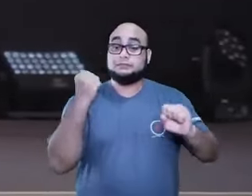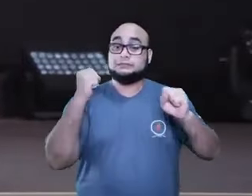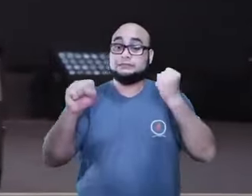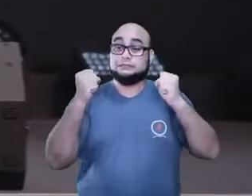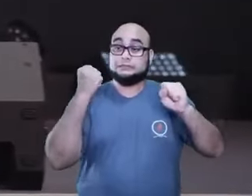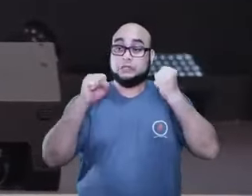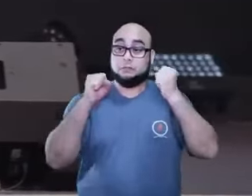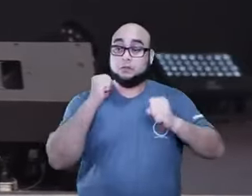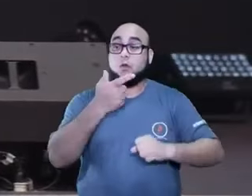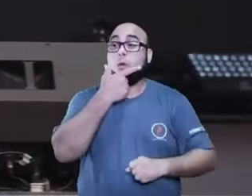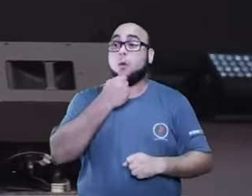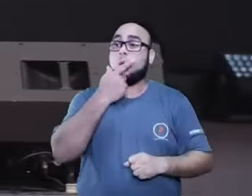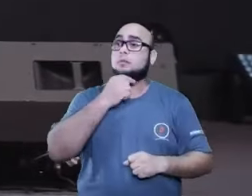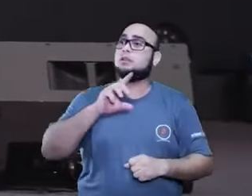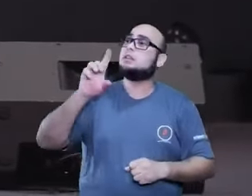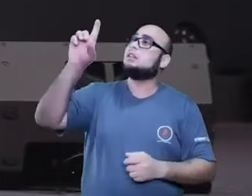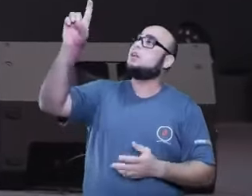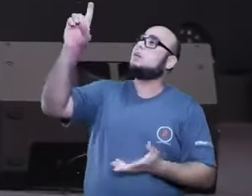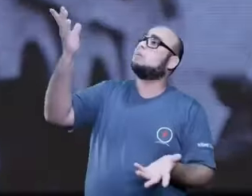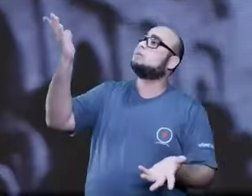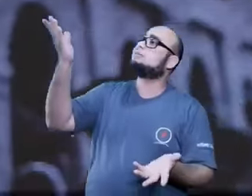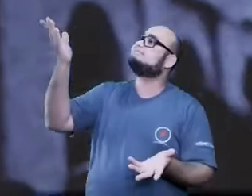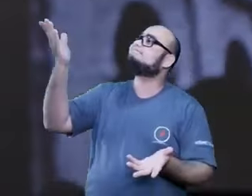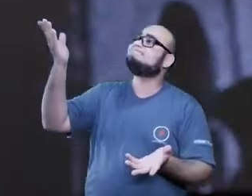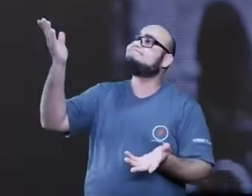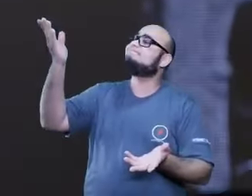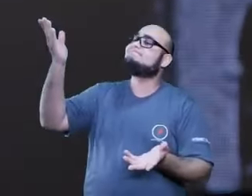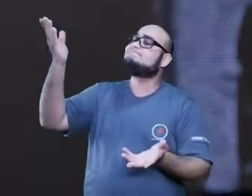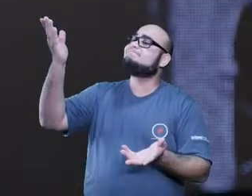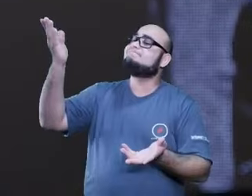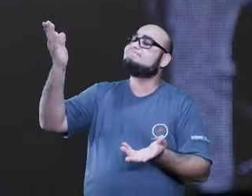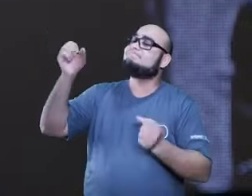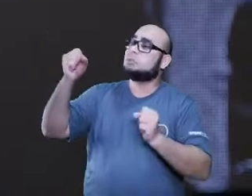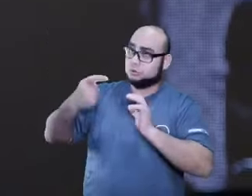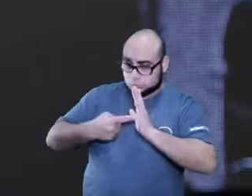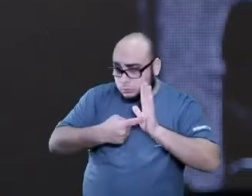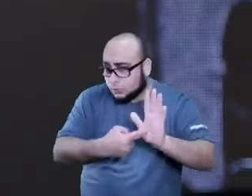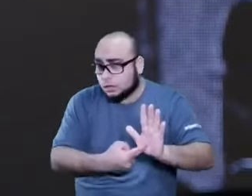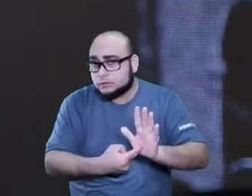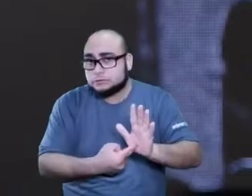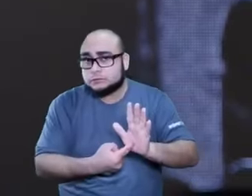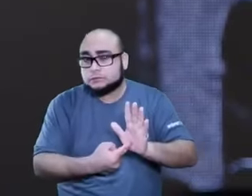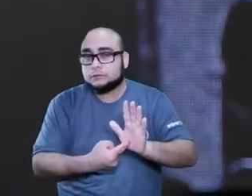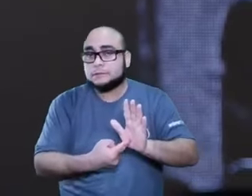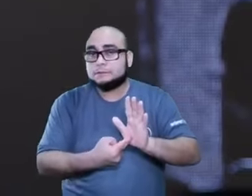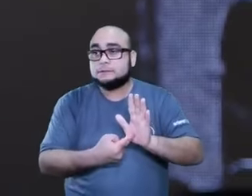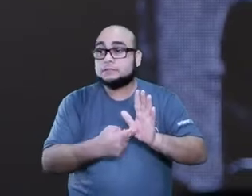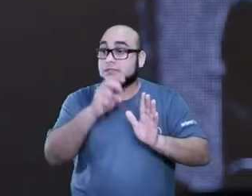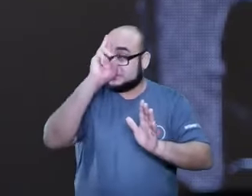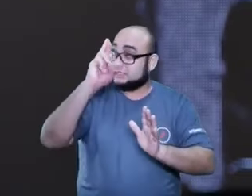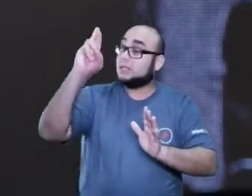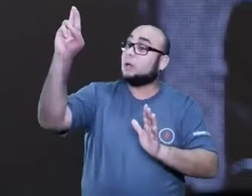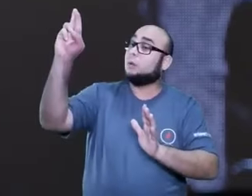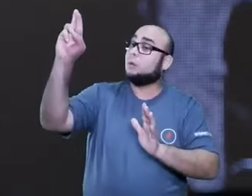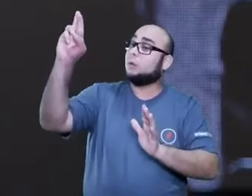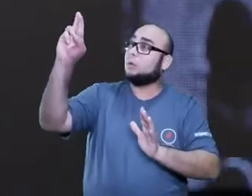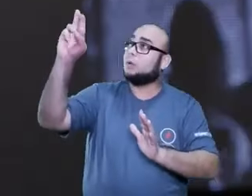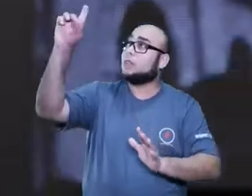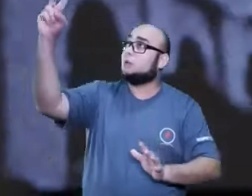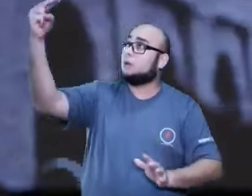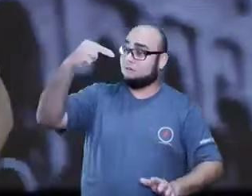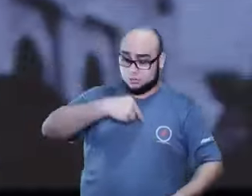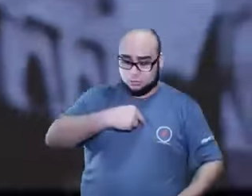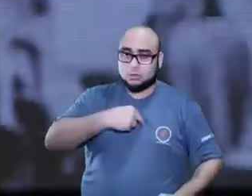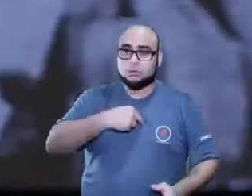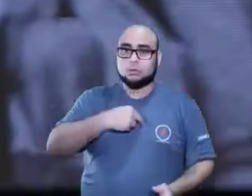se encaixa muito bem nisso aqui. Ele vai dizer: Senhor, vê se há em mim